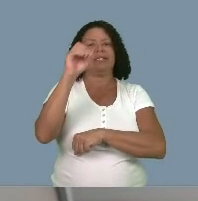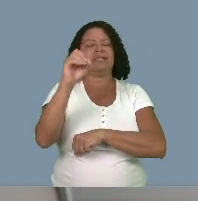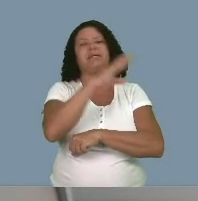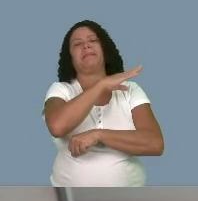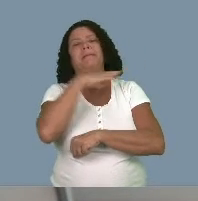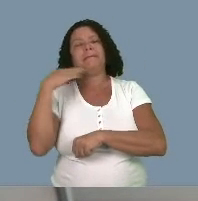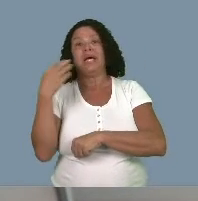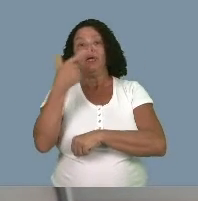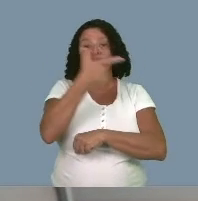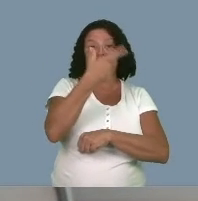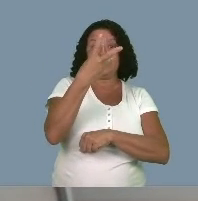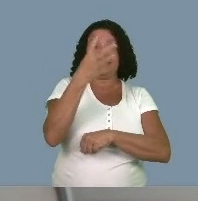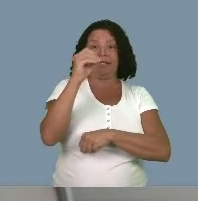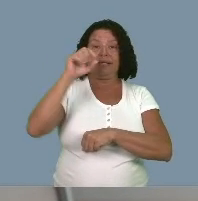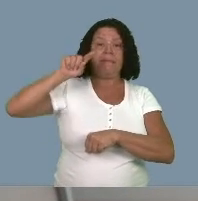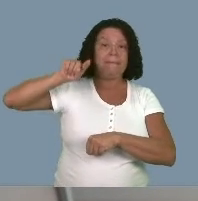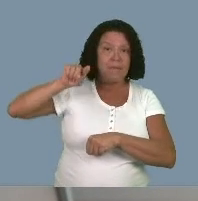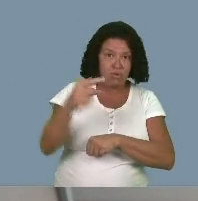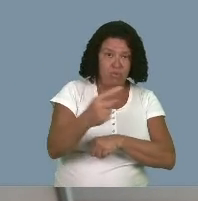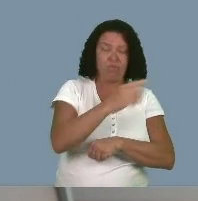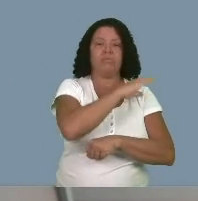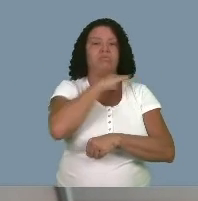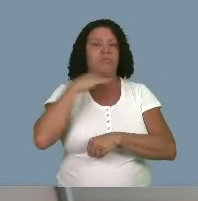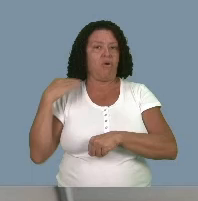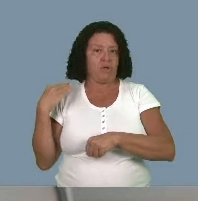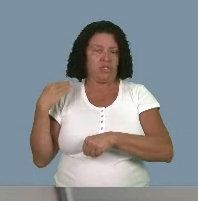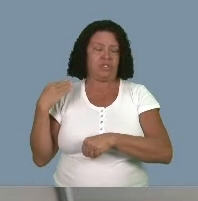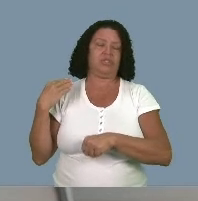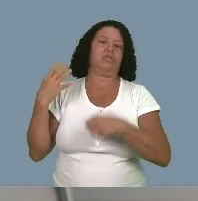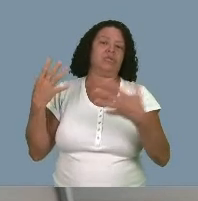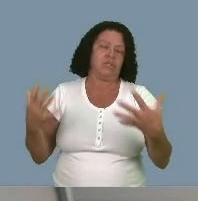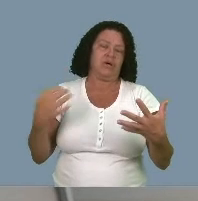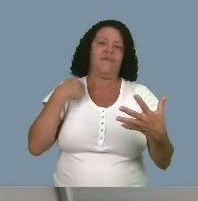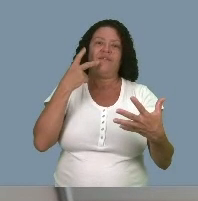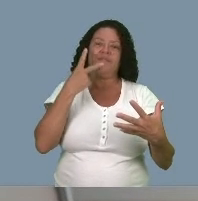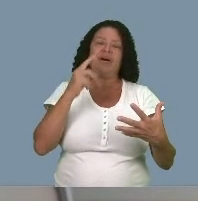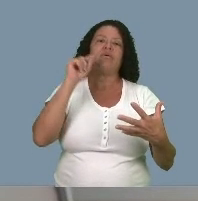mortes até o momento. Isso equivale a dizer que